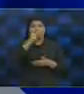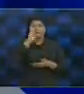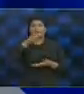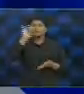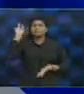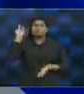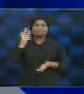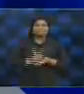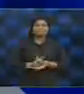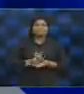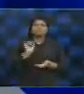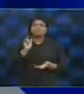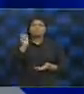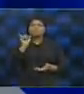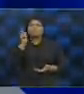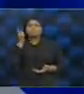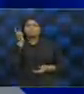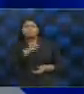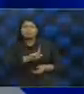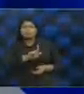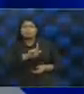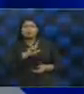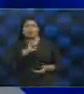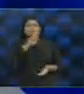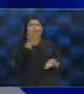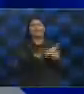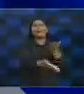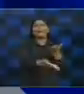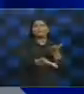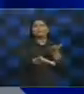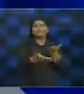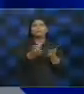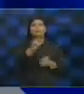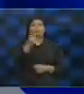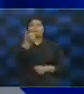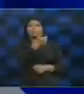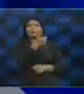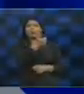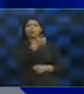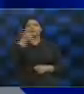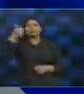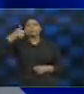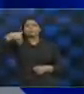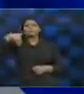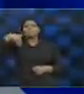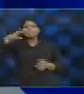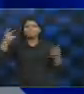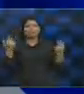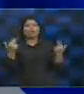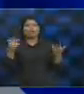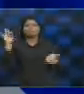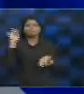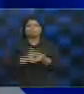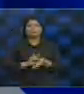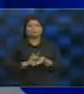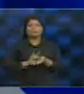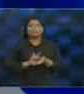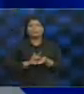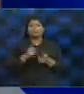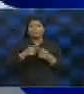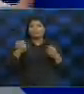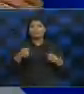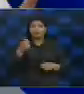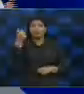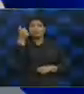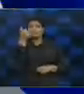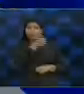se vence ou se perde do que o primeiro. Isso vem da França. É se meditar bem no segundo turno, porque no primeiro